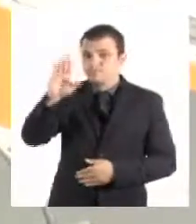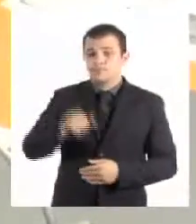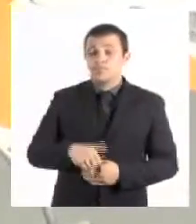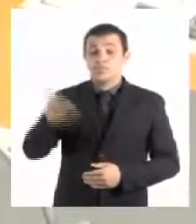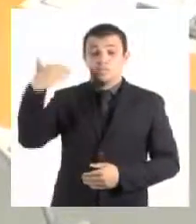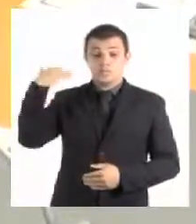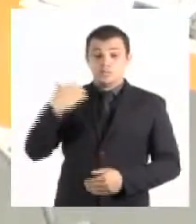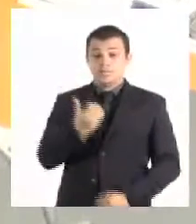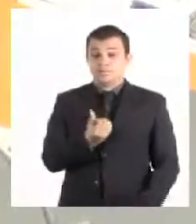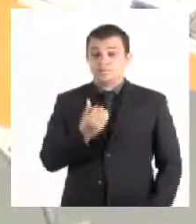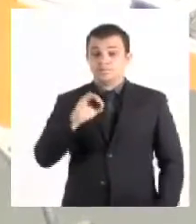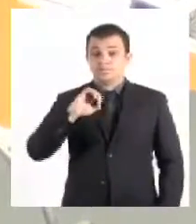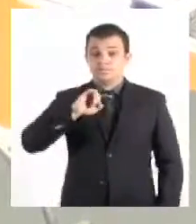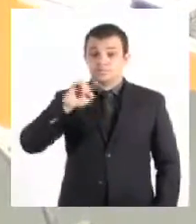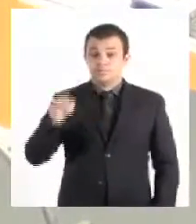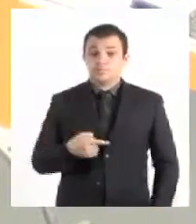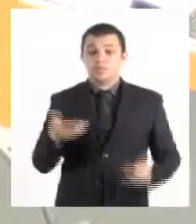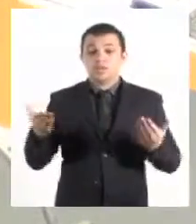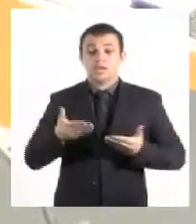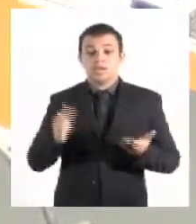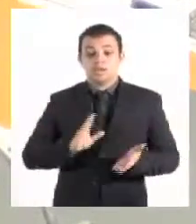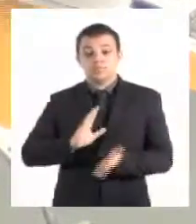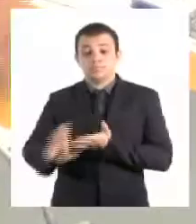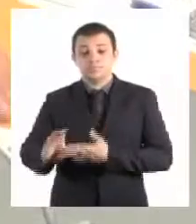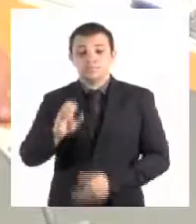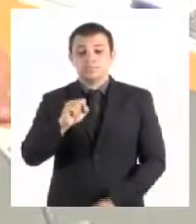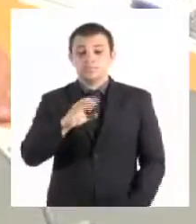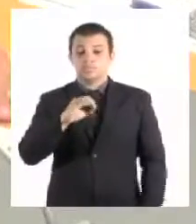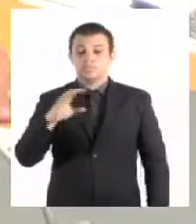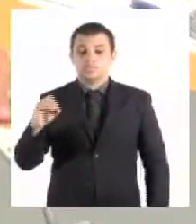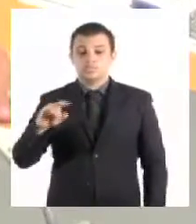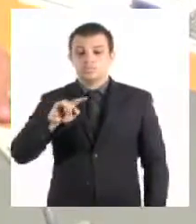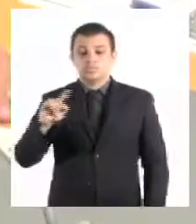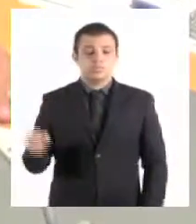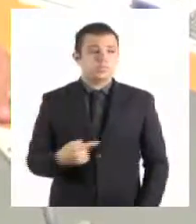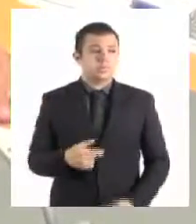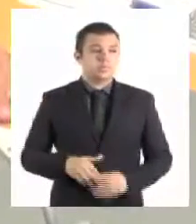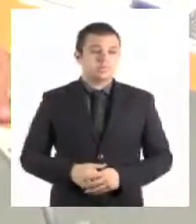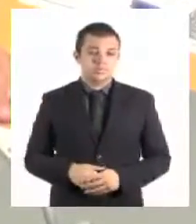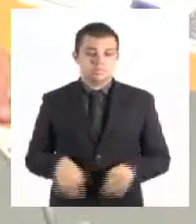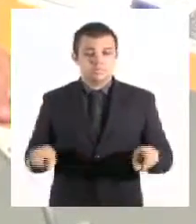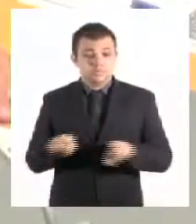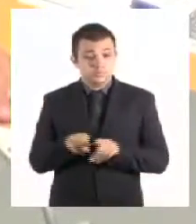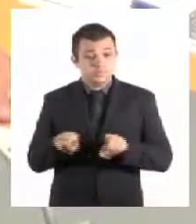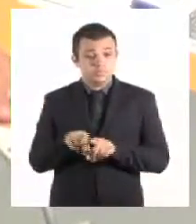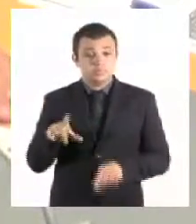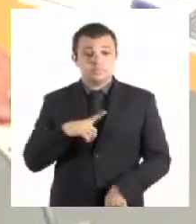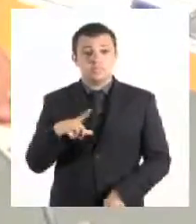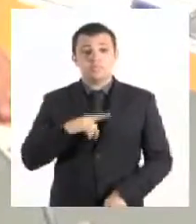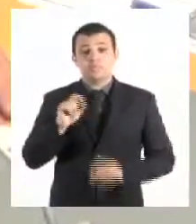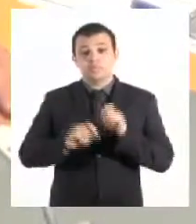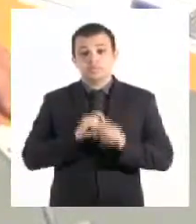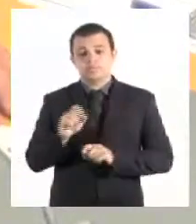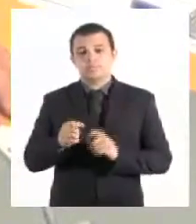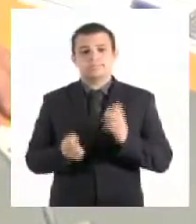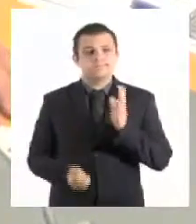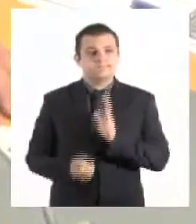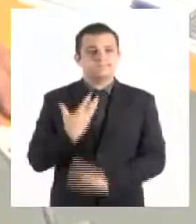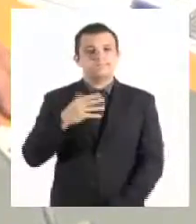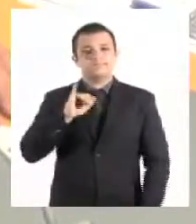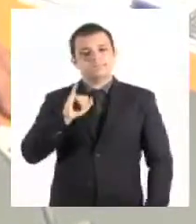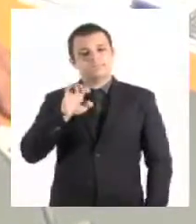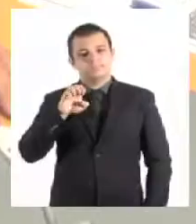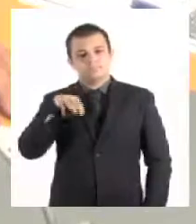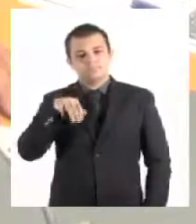milhões e agora foi para cerca de 800 milhões. E aí vem a criação dos IEMAs,